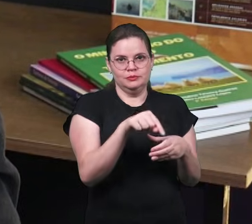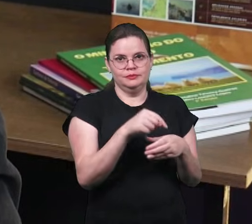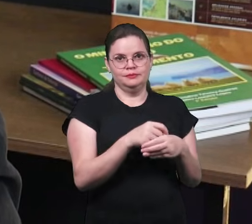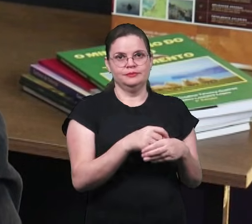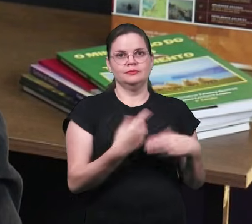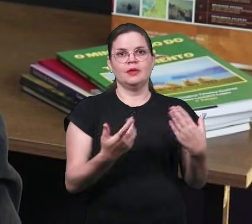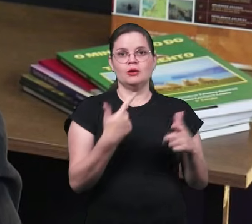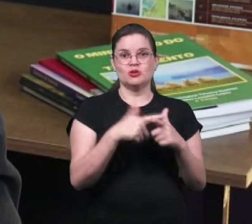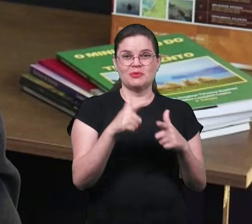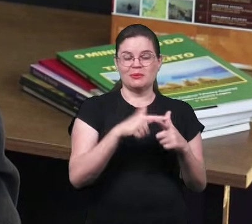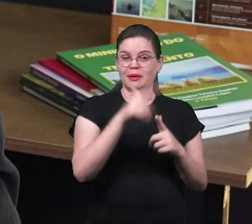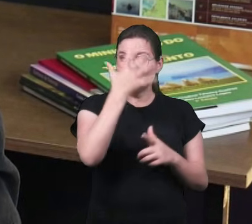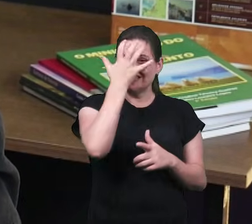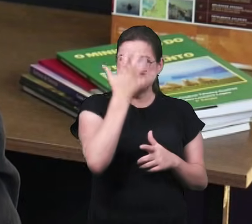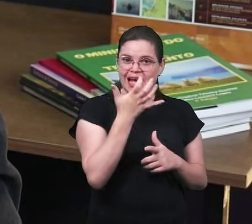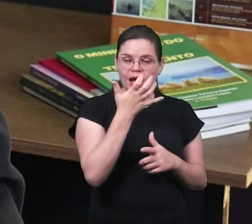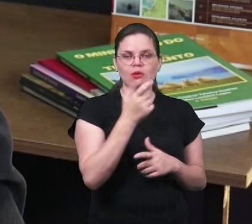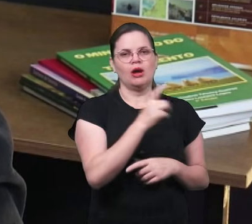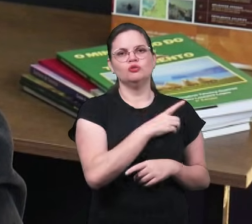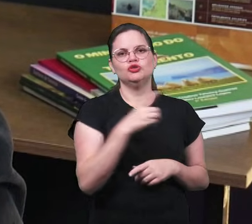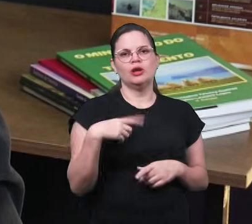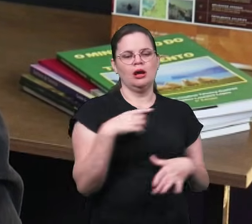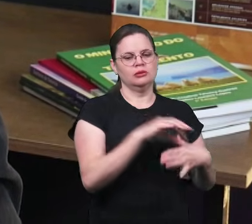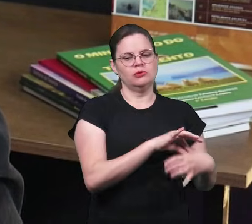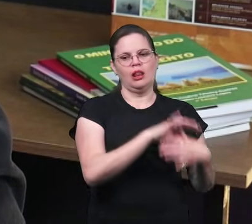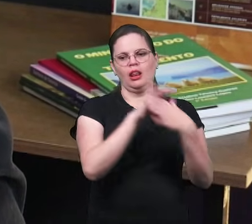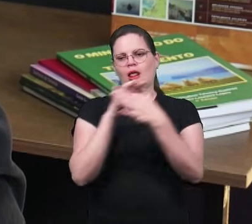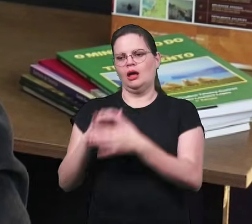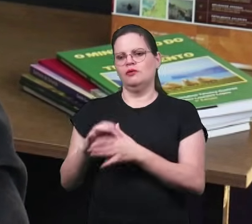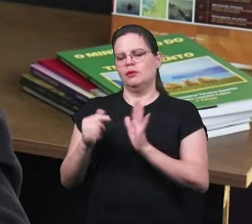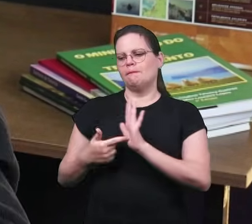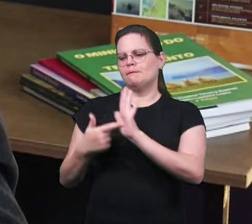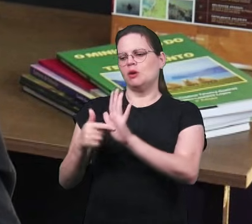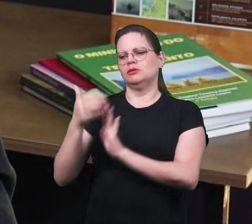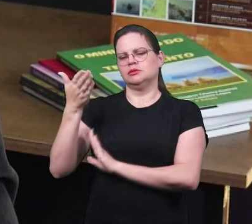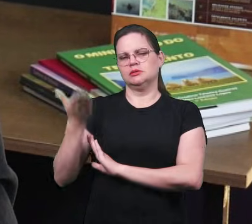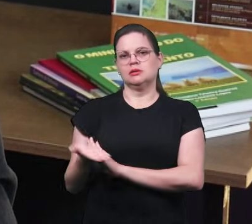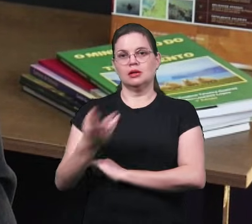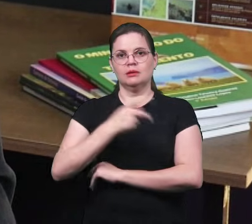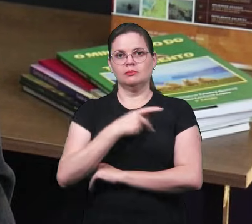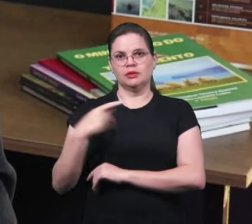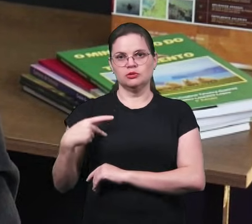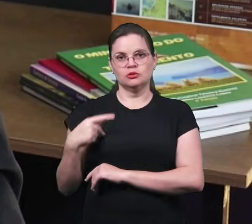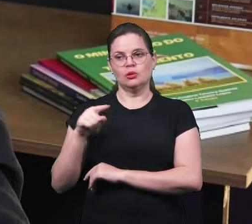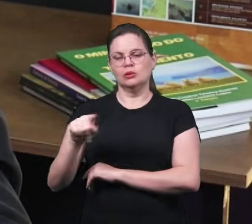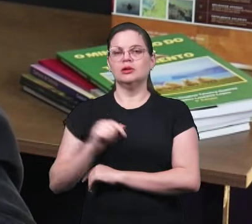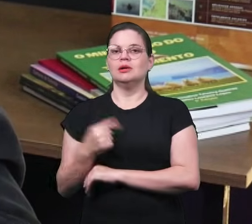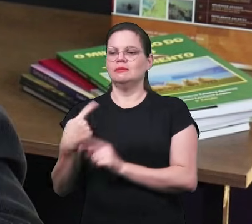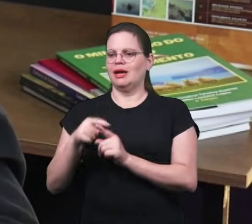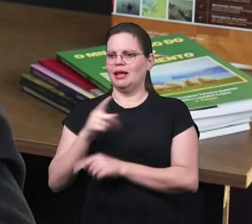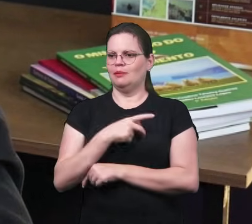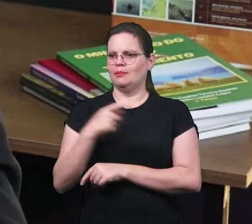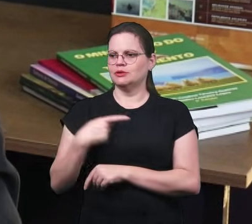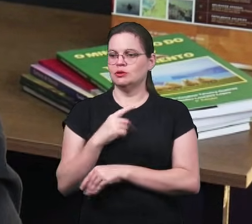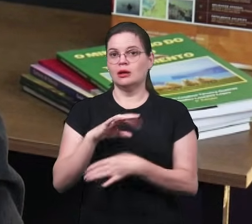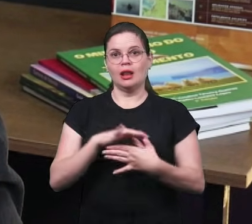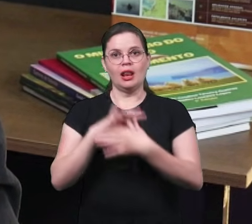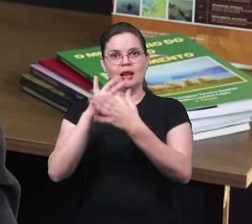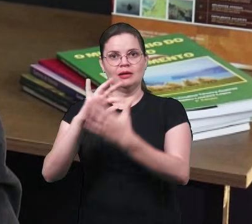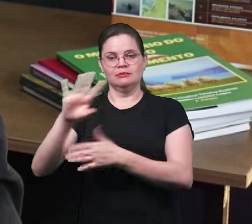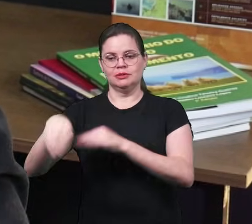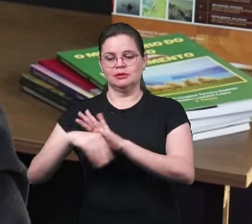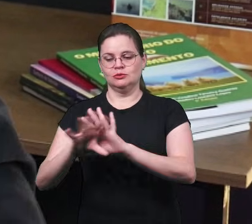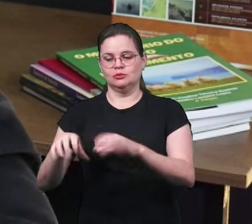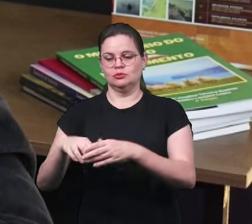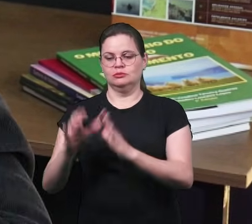os problemas maiores, eles são levados ao ministério, que são tratados no grupo de intercessão, onde nós vemos ali as